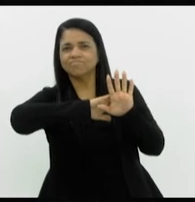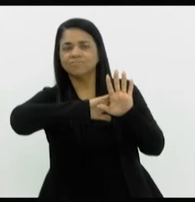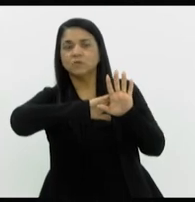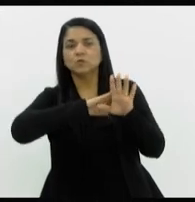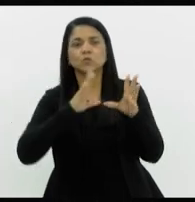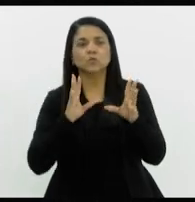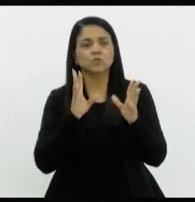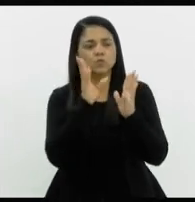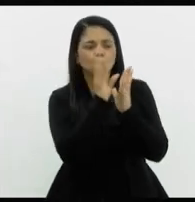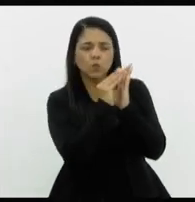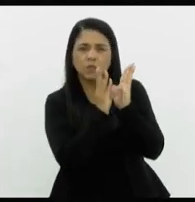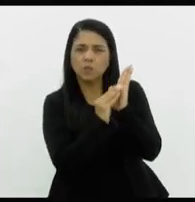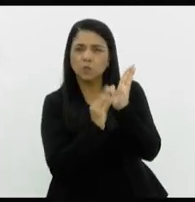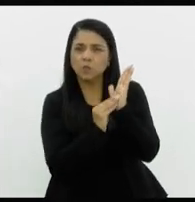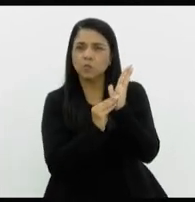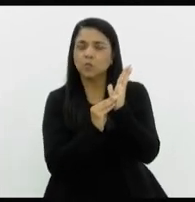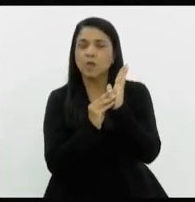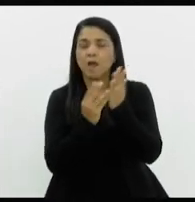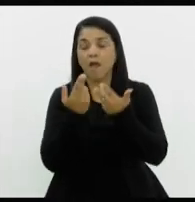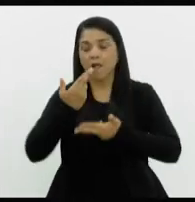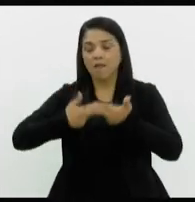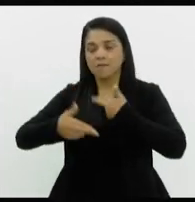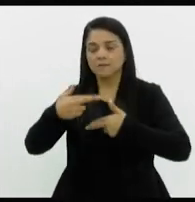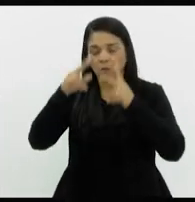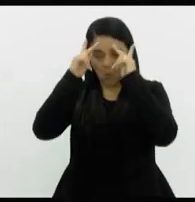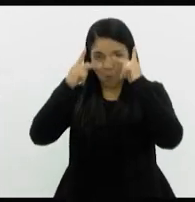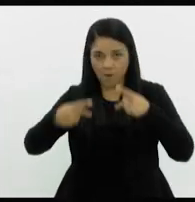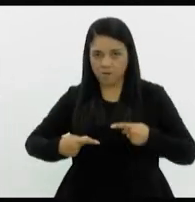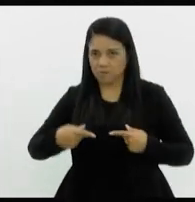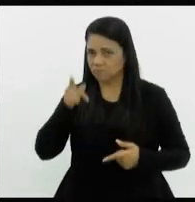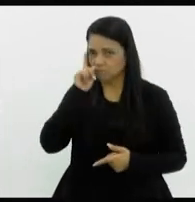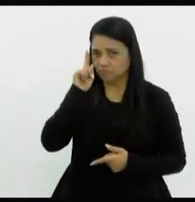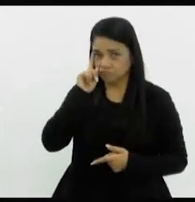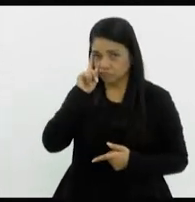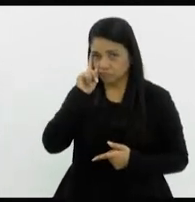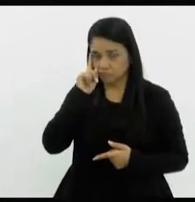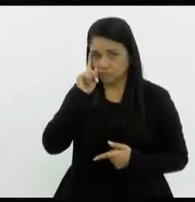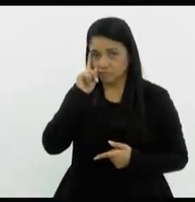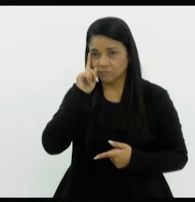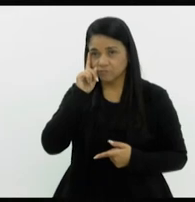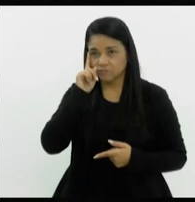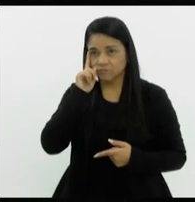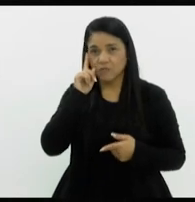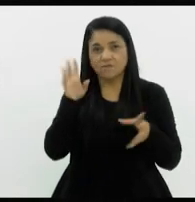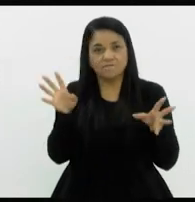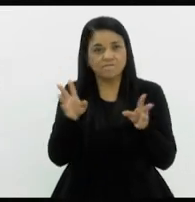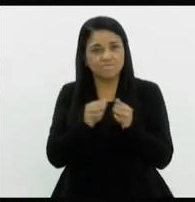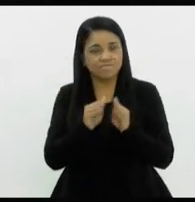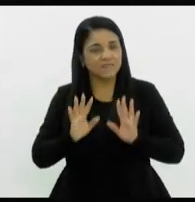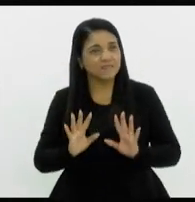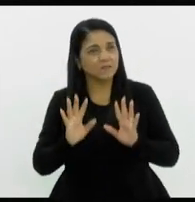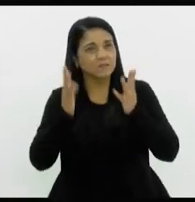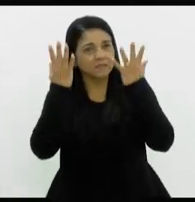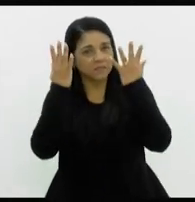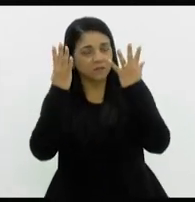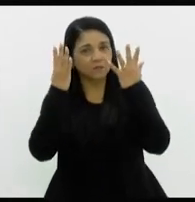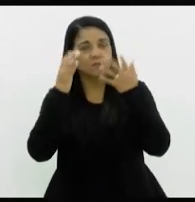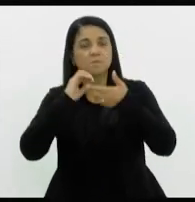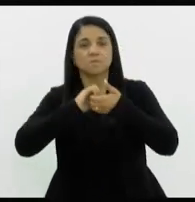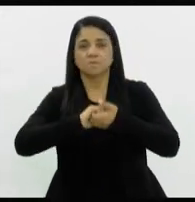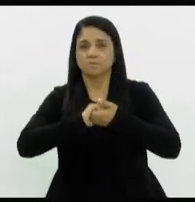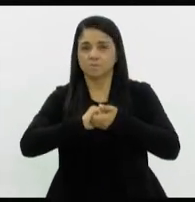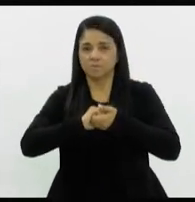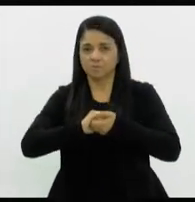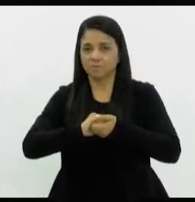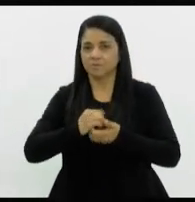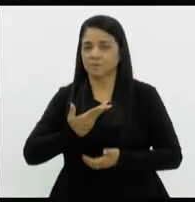e das relações humanas no seu dia a dia. Termino aqui fazendo uma saudação e parabenizando aos